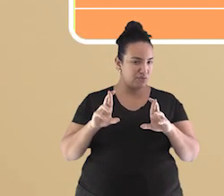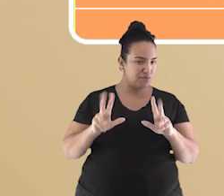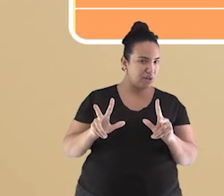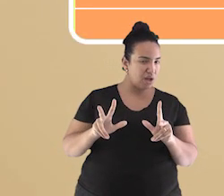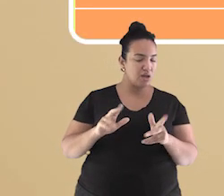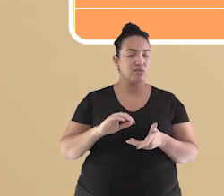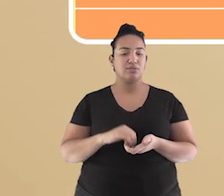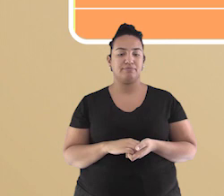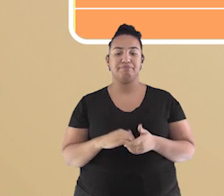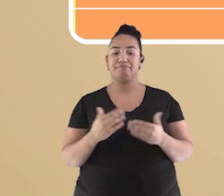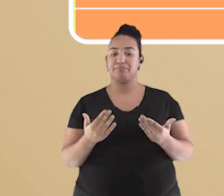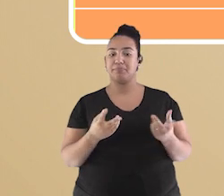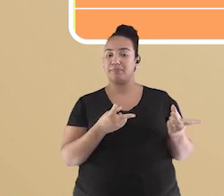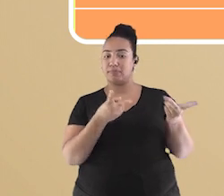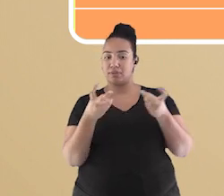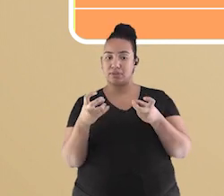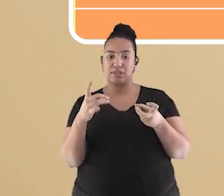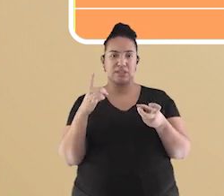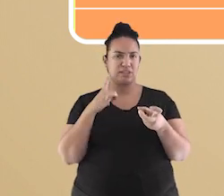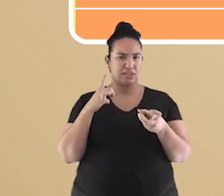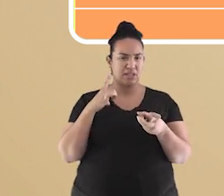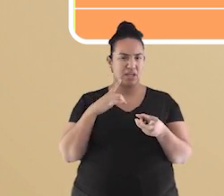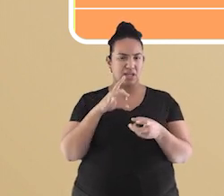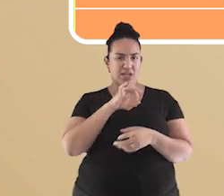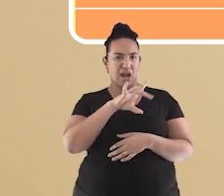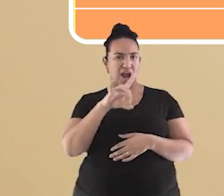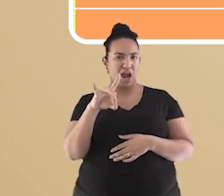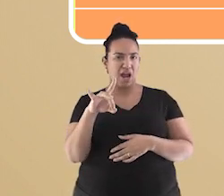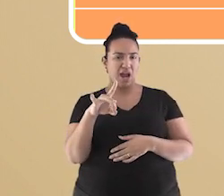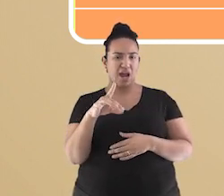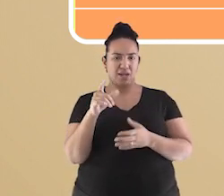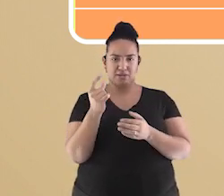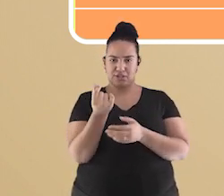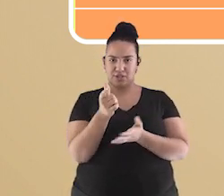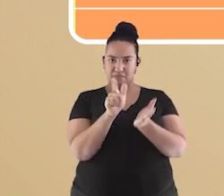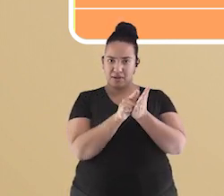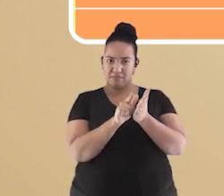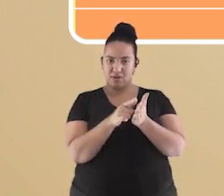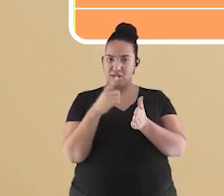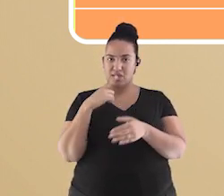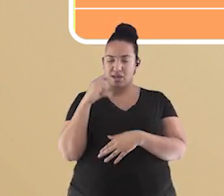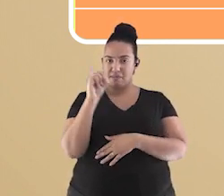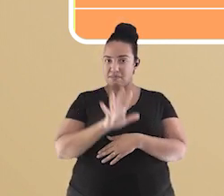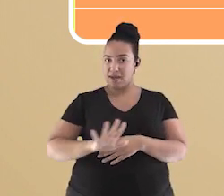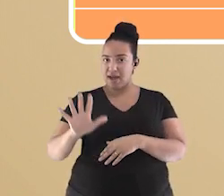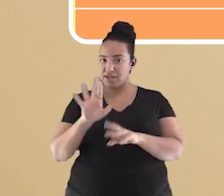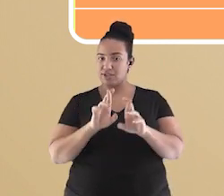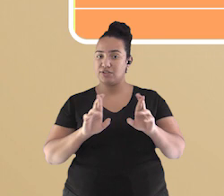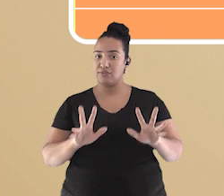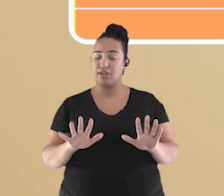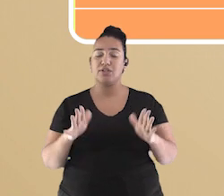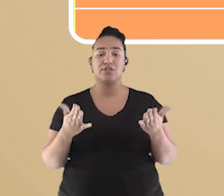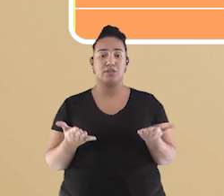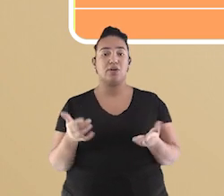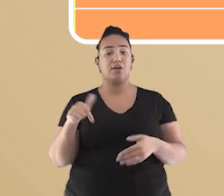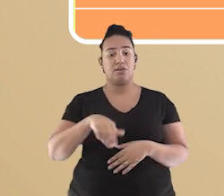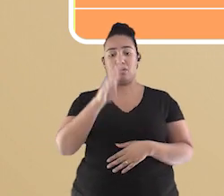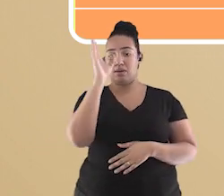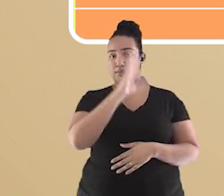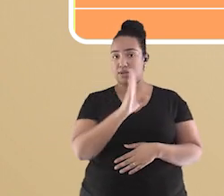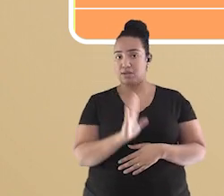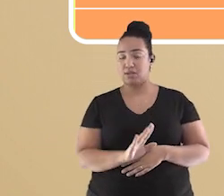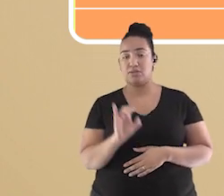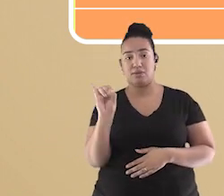entre as notas? Perceberam que existem imagens presentes em cada nota? Aqui no Brasil, as imagens